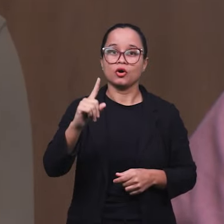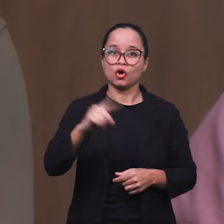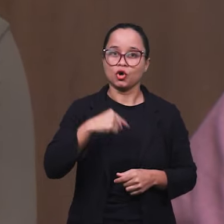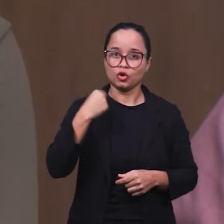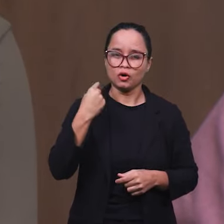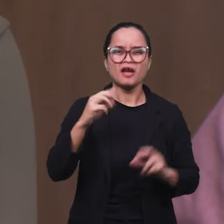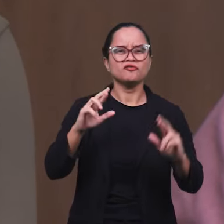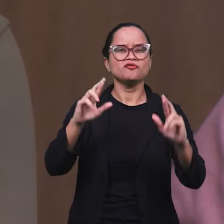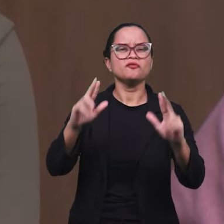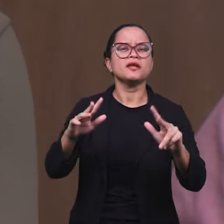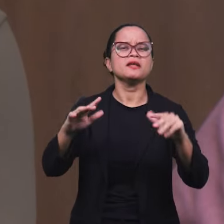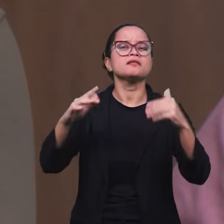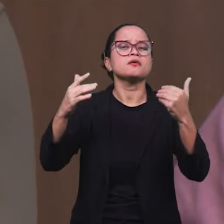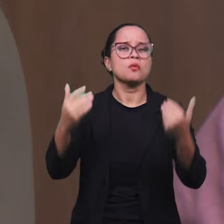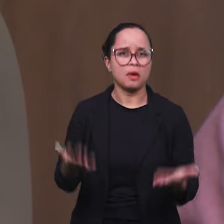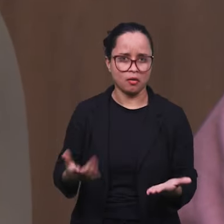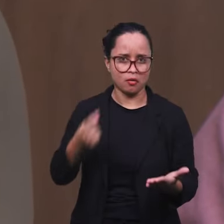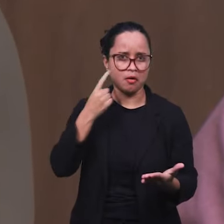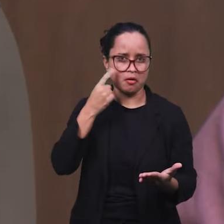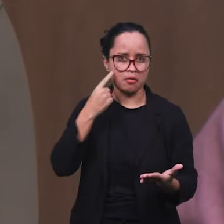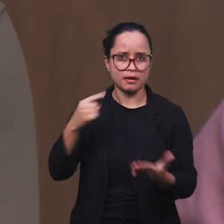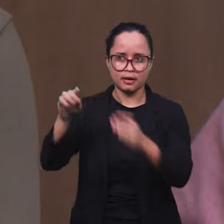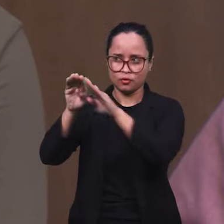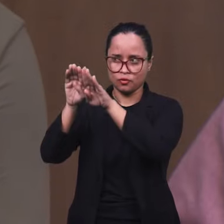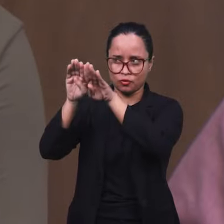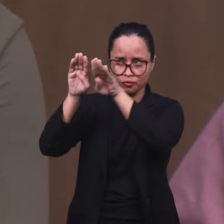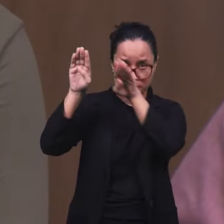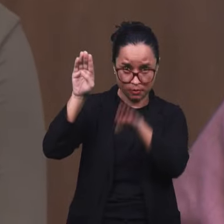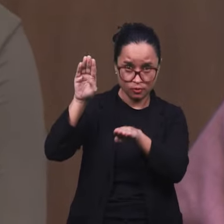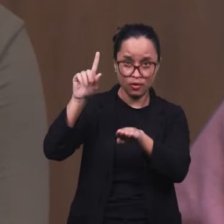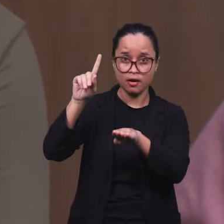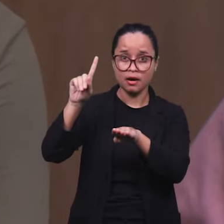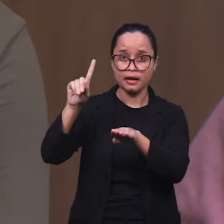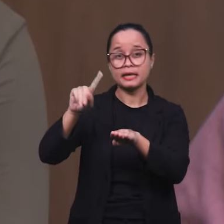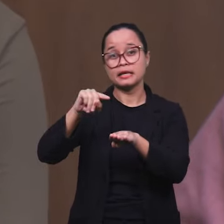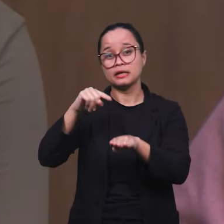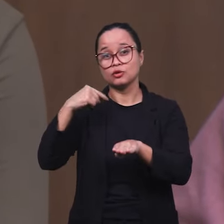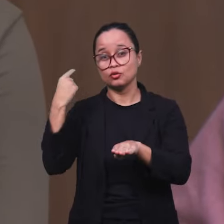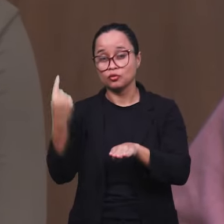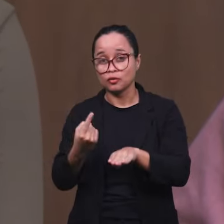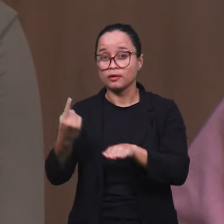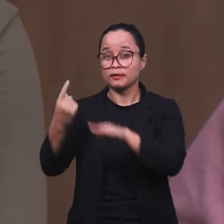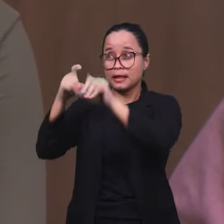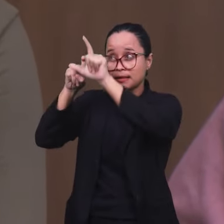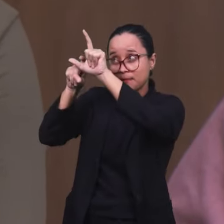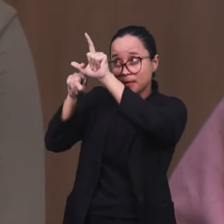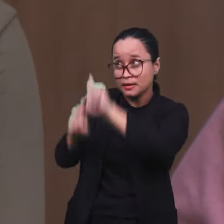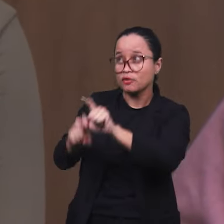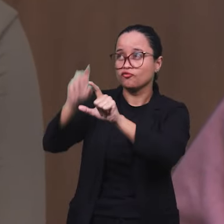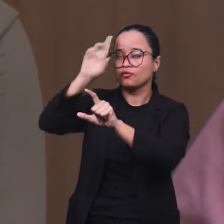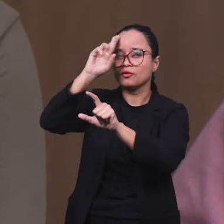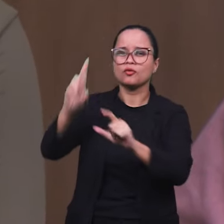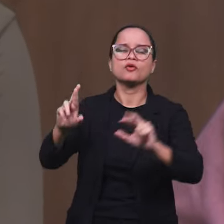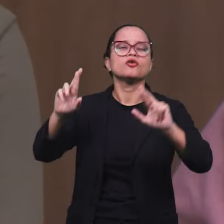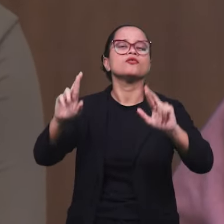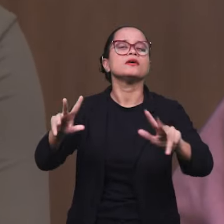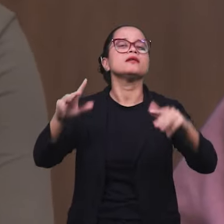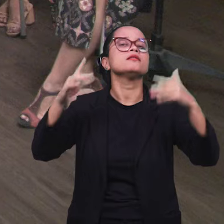sermos submissos e sermos dependentes do Senhor? E como já foi respondido, a pergunta também dizia se o Senhor Jesus era submisso